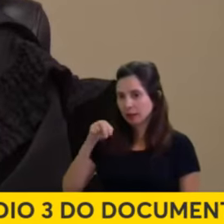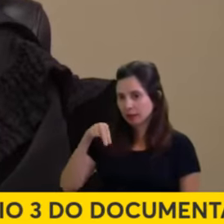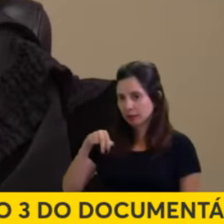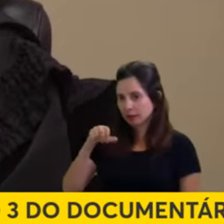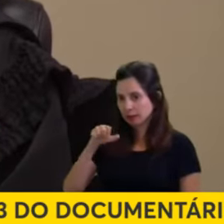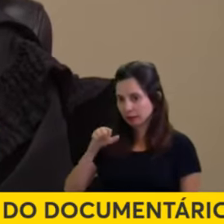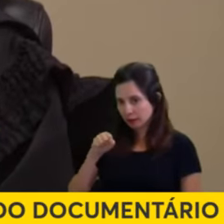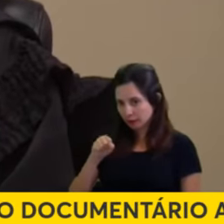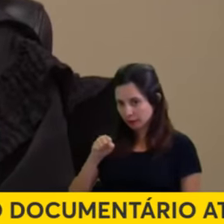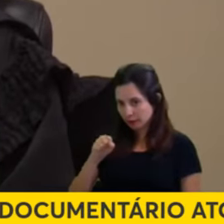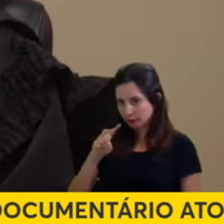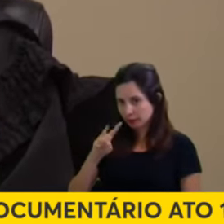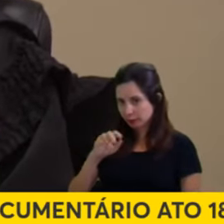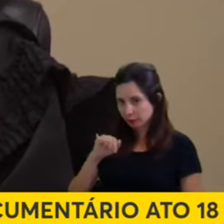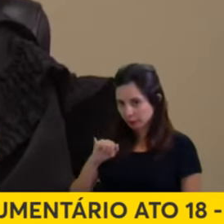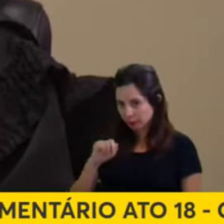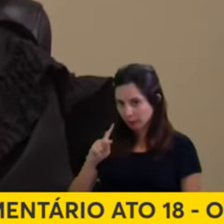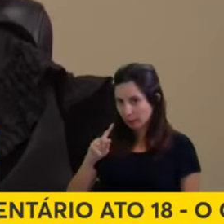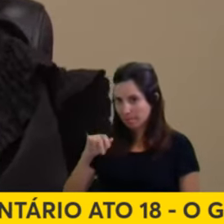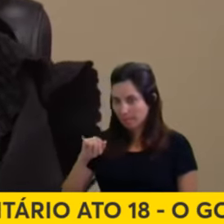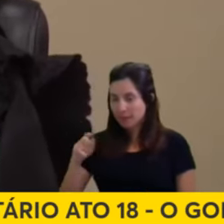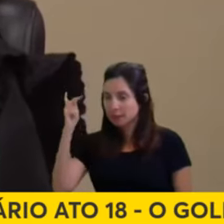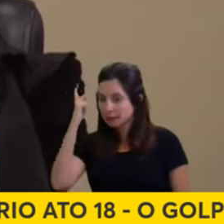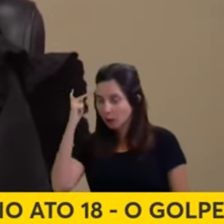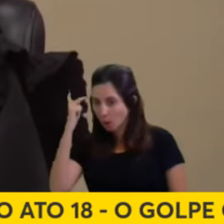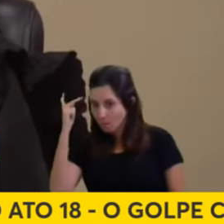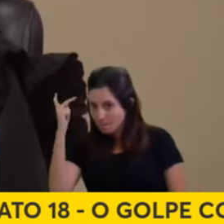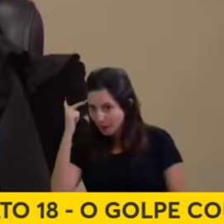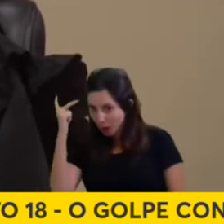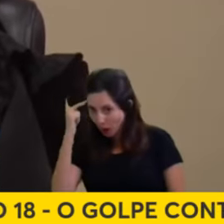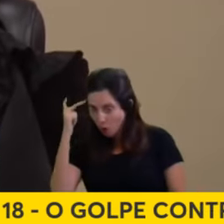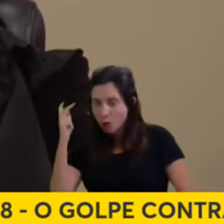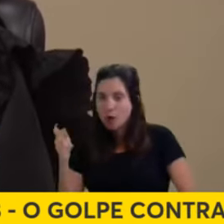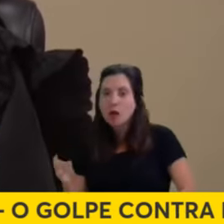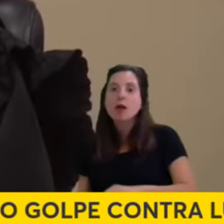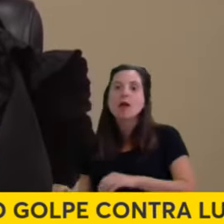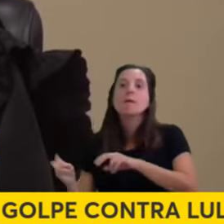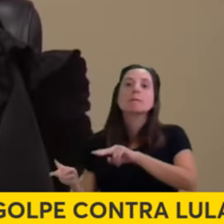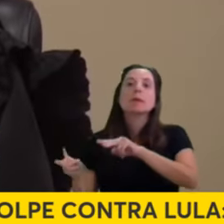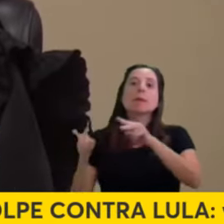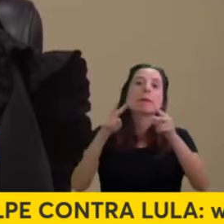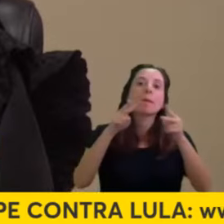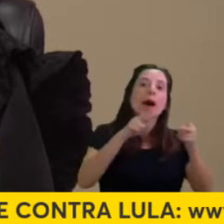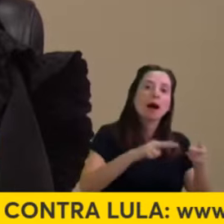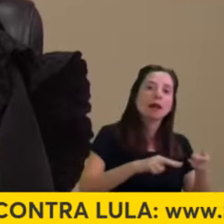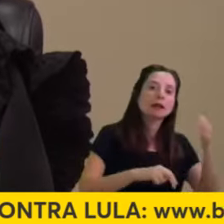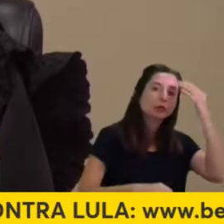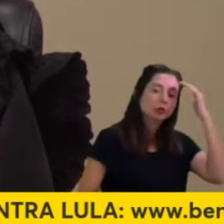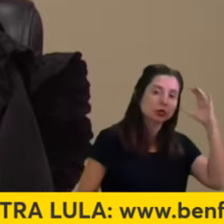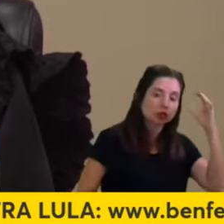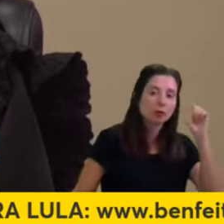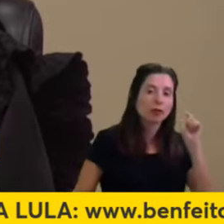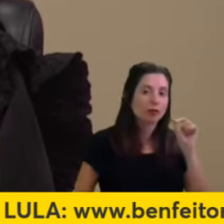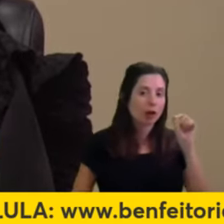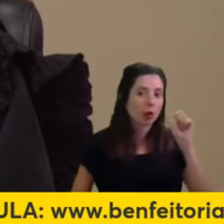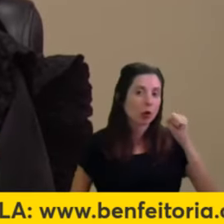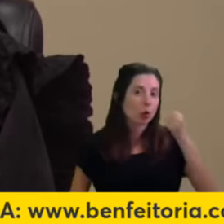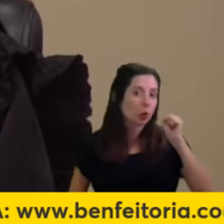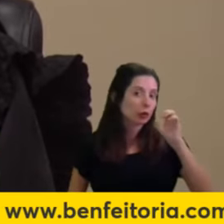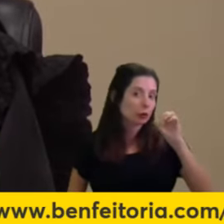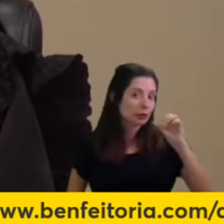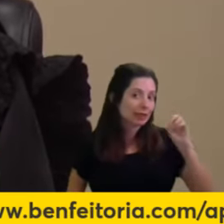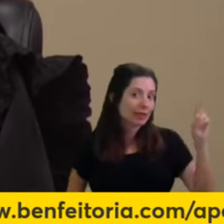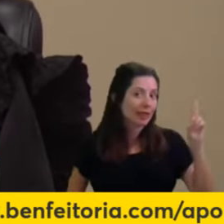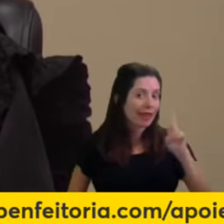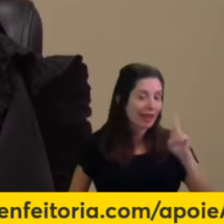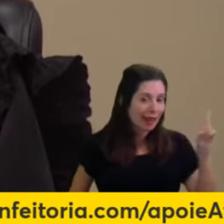para Curitiba no valor de R 2.000 e e de locação de veículos no valor de r$ 800 em seguida houve aquisição de